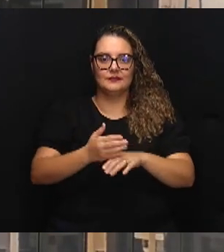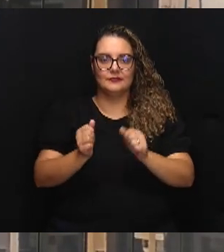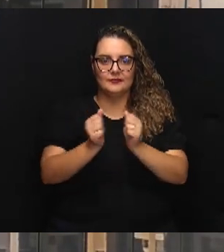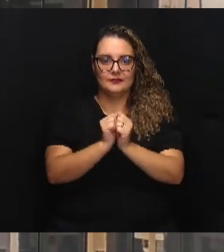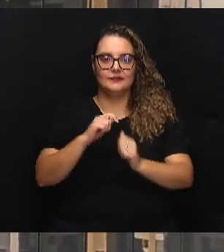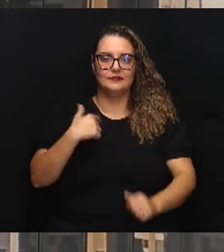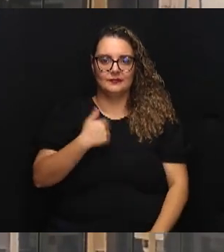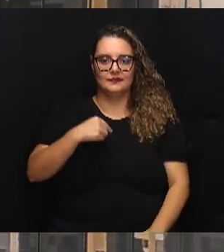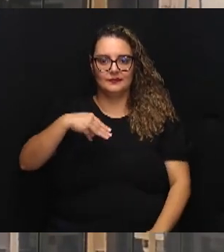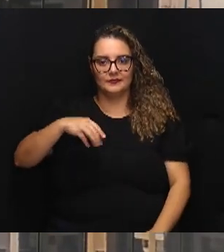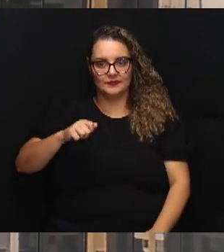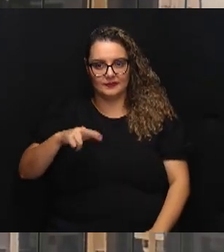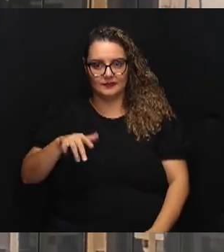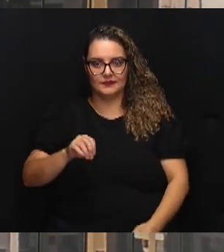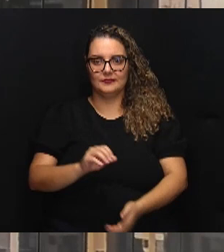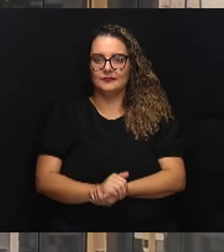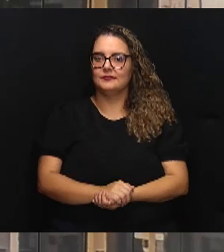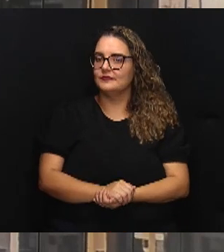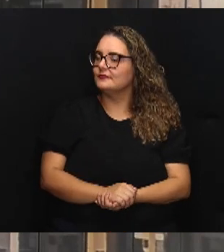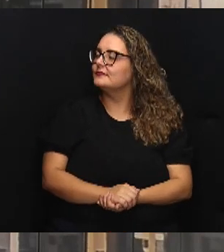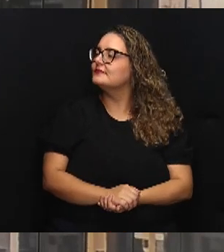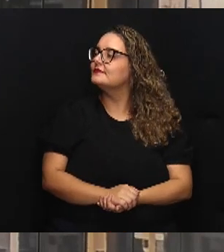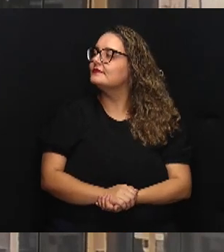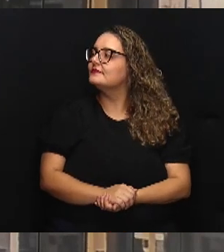gente, Mário.